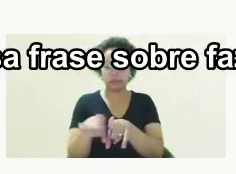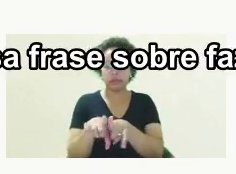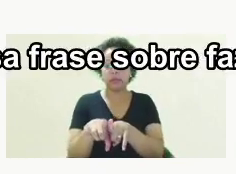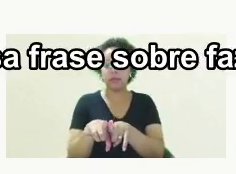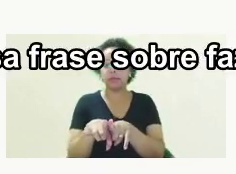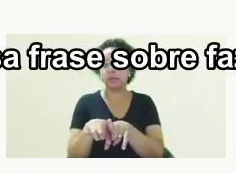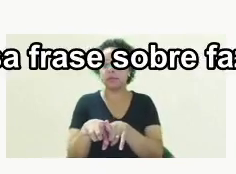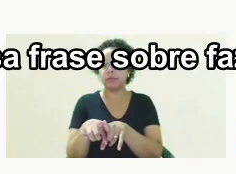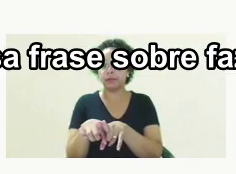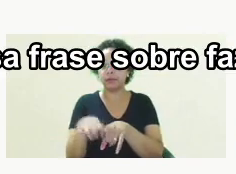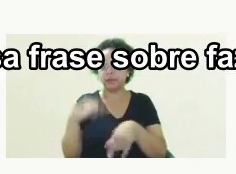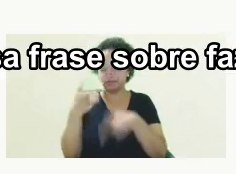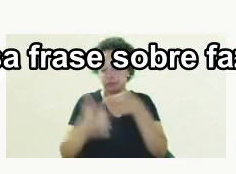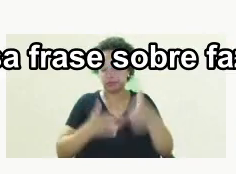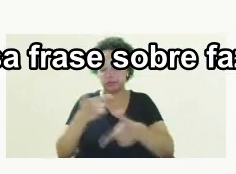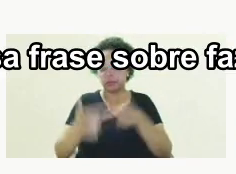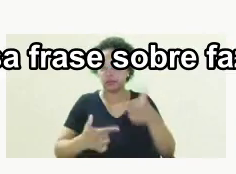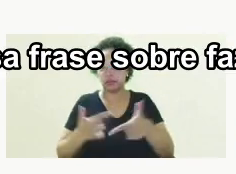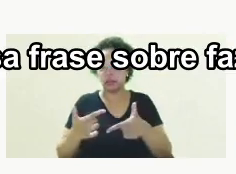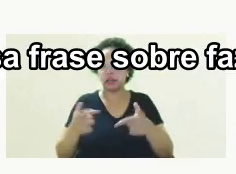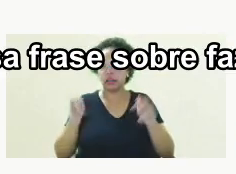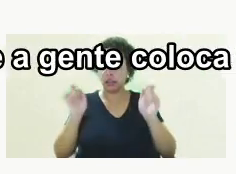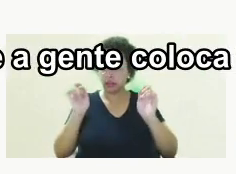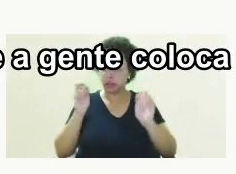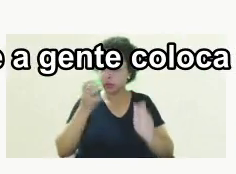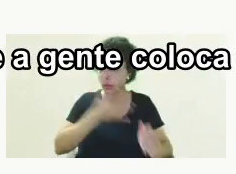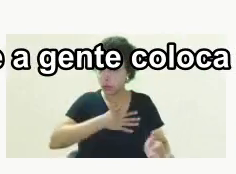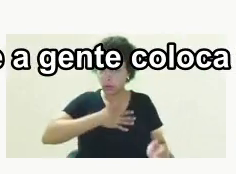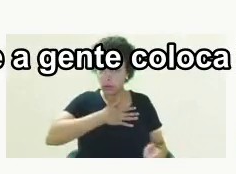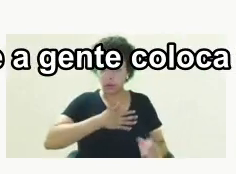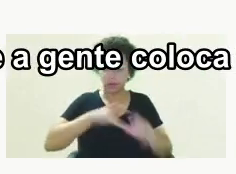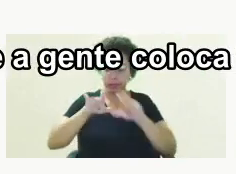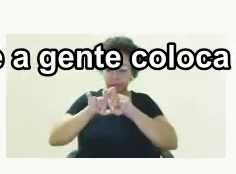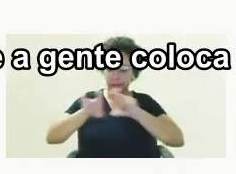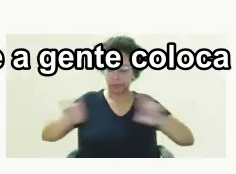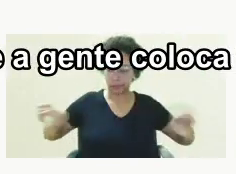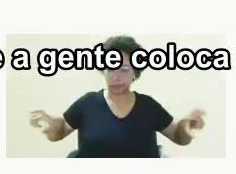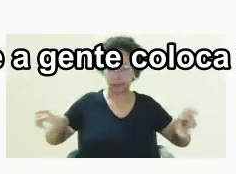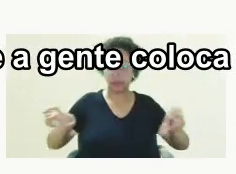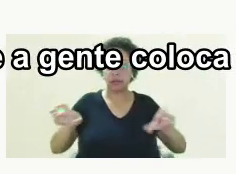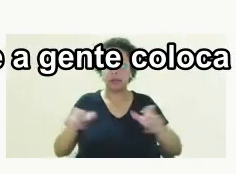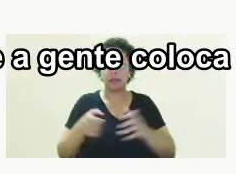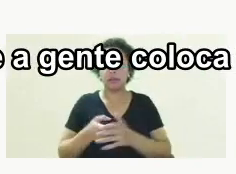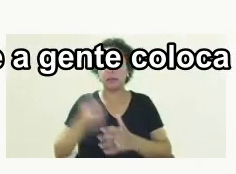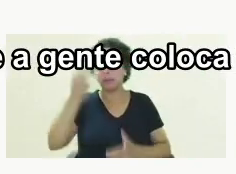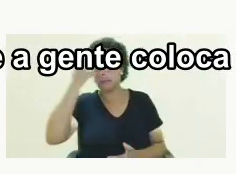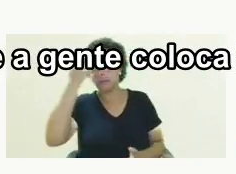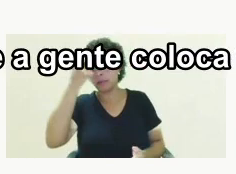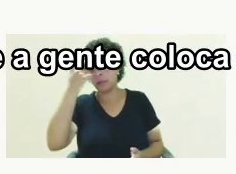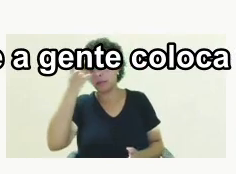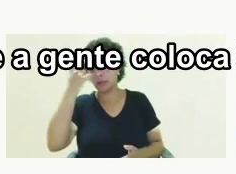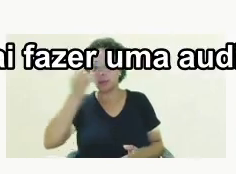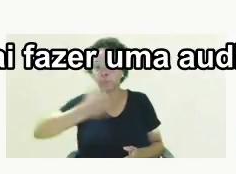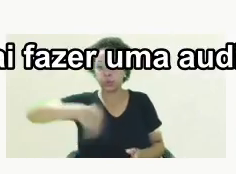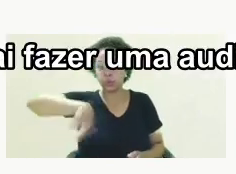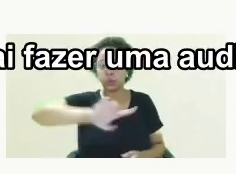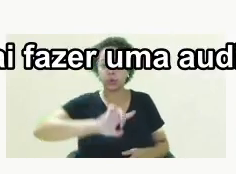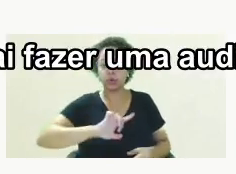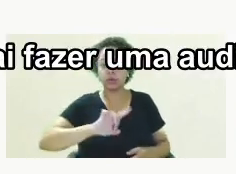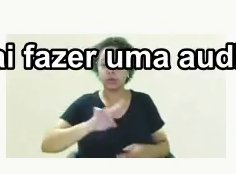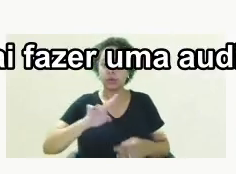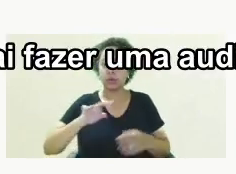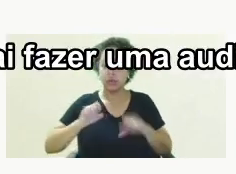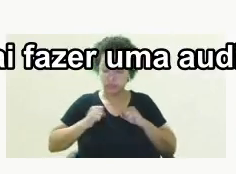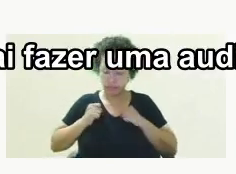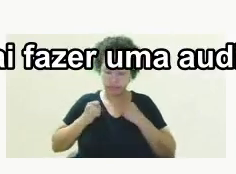muito dessa frase, né, sobre fazer mágica. Claro que aqui, né, pensando que a gente coloca toda a nossa dedicação